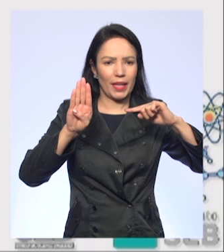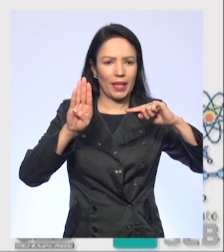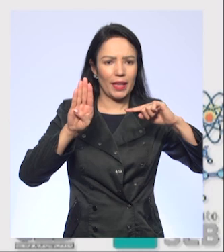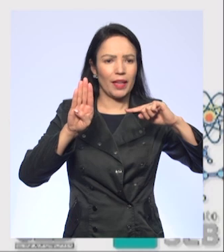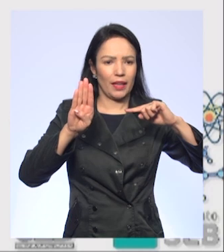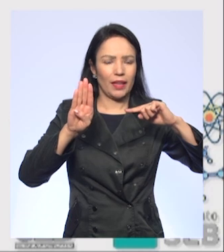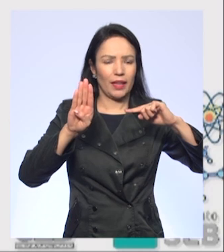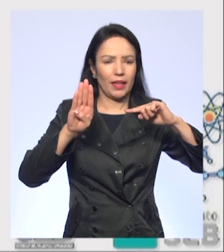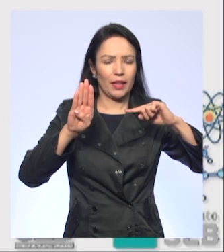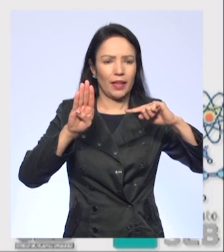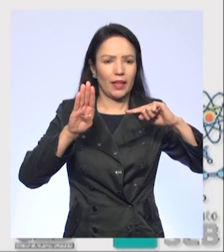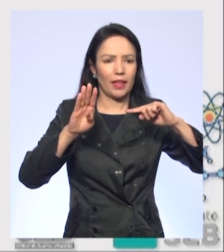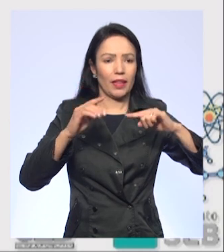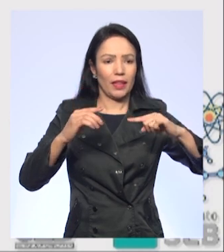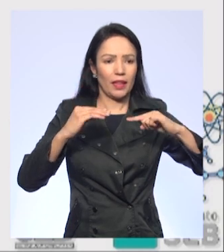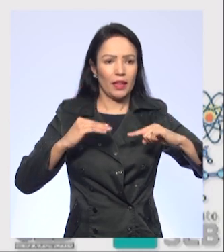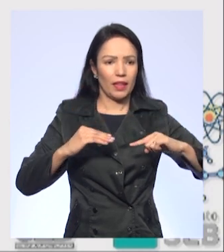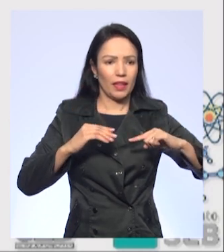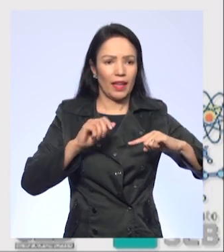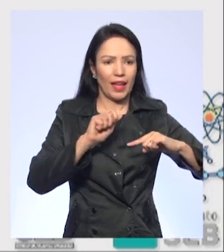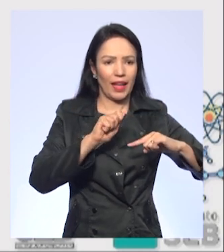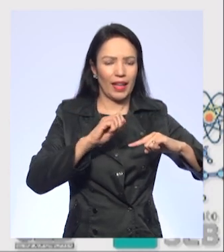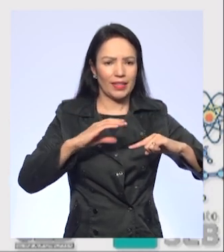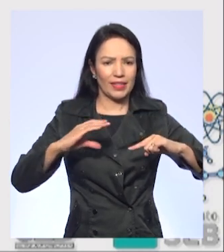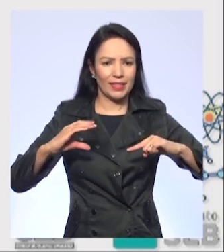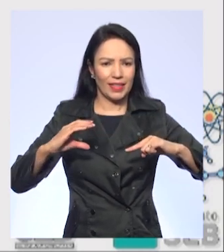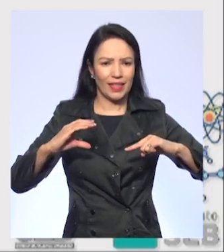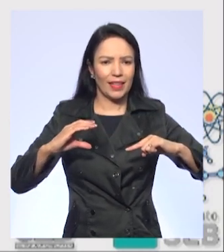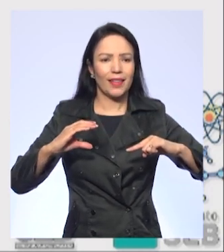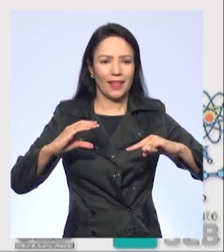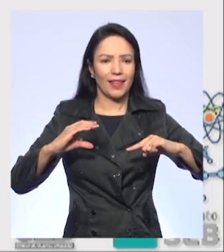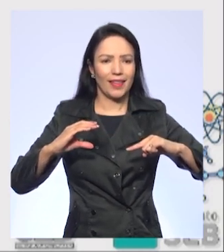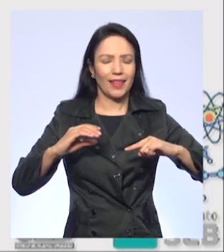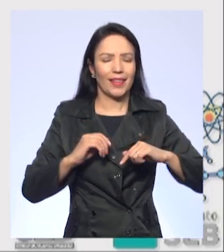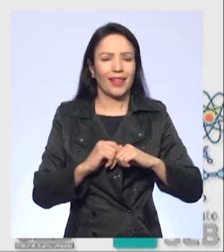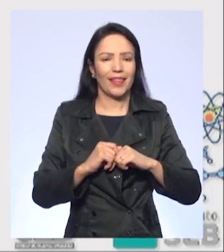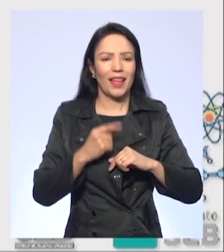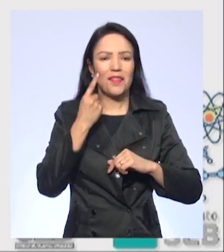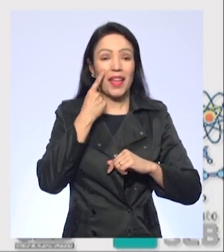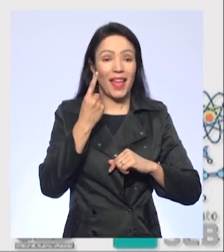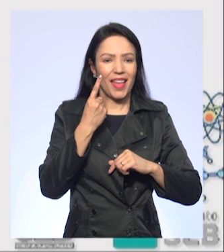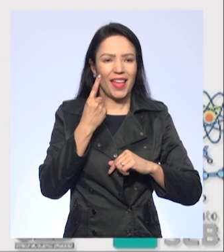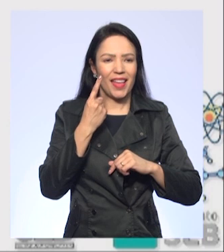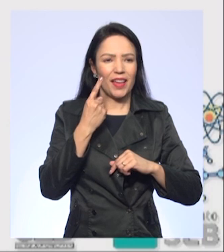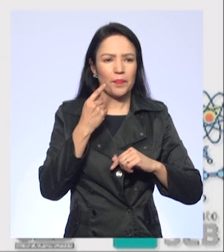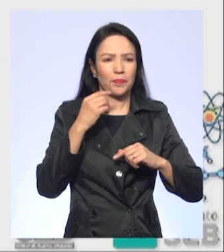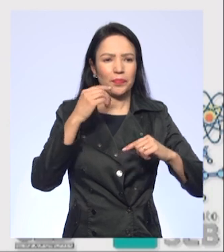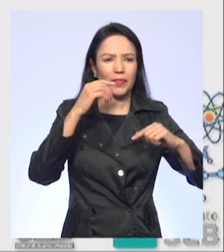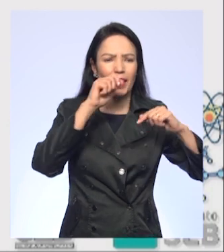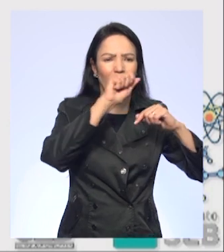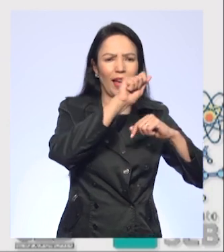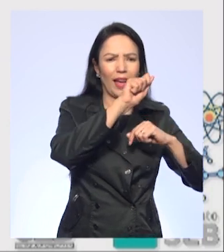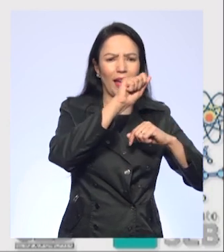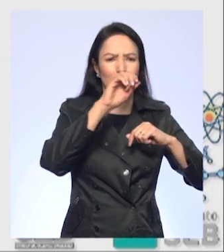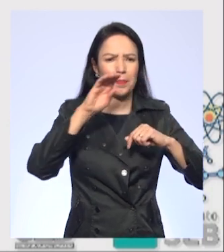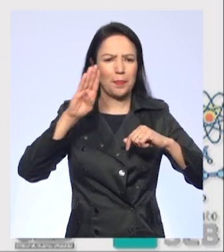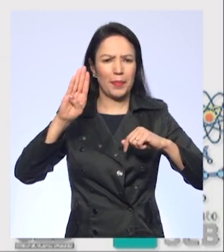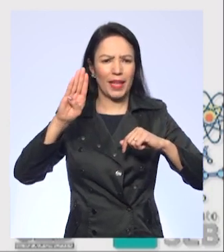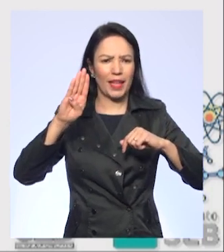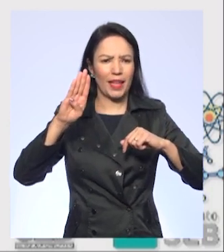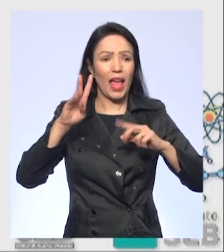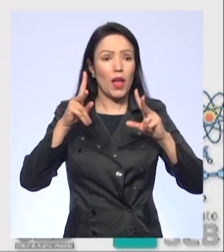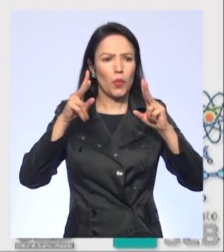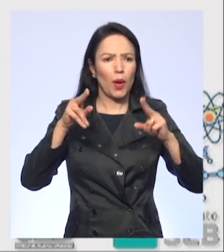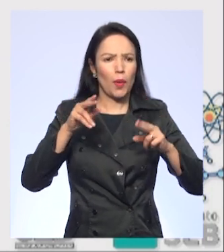as retas B e C, eu chamei de Azinho. Olha o Tales. Se o pedacinho AB é igual ao pedacinho BC,